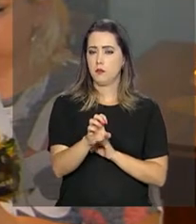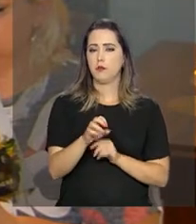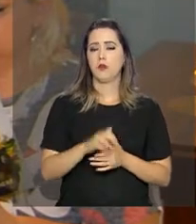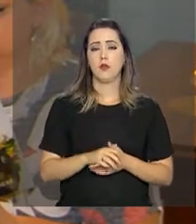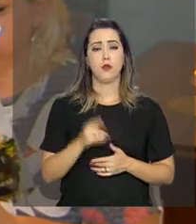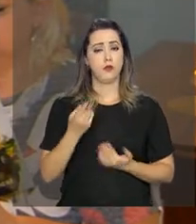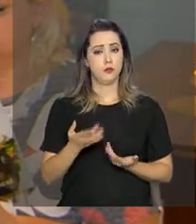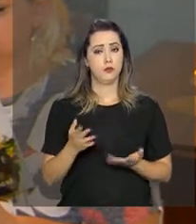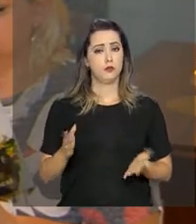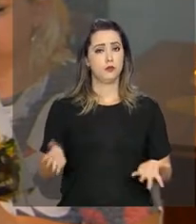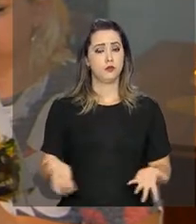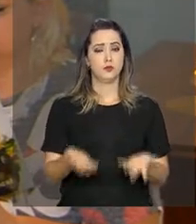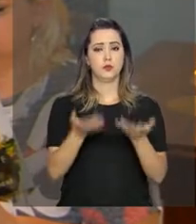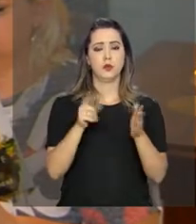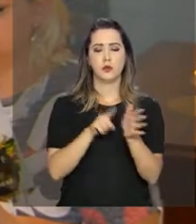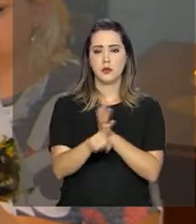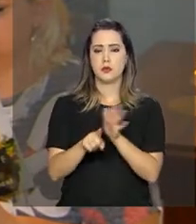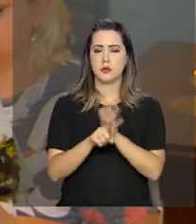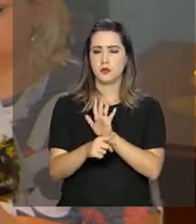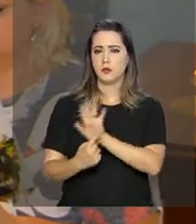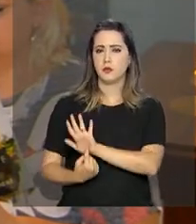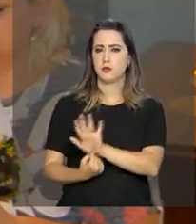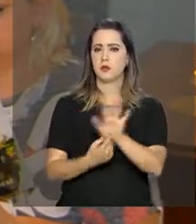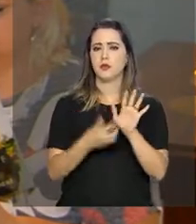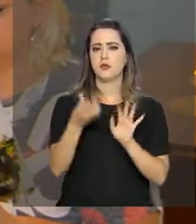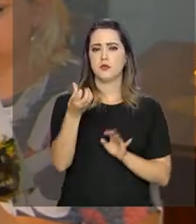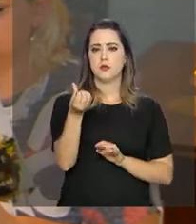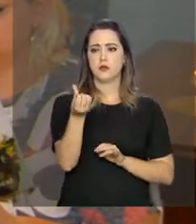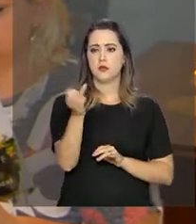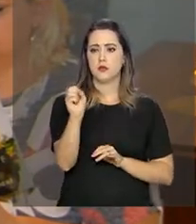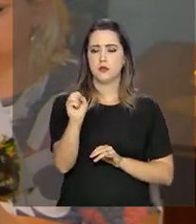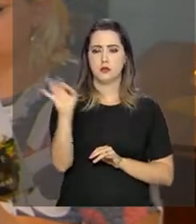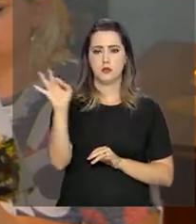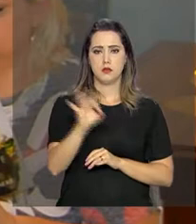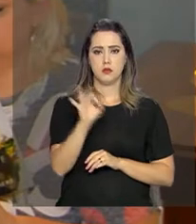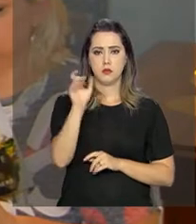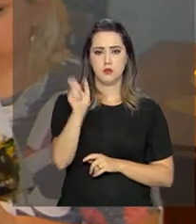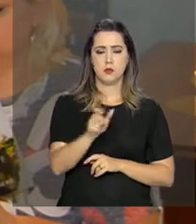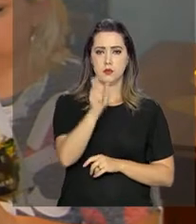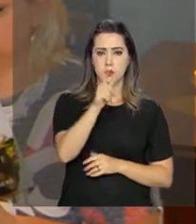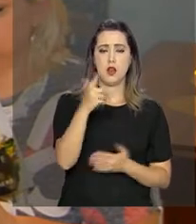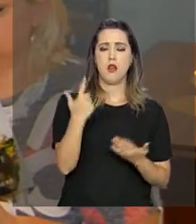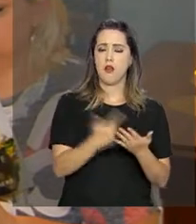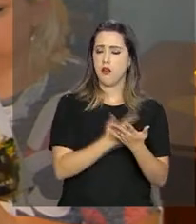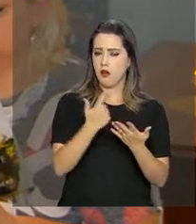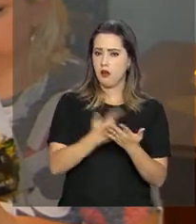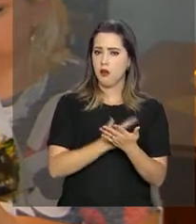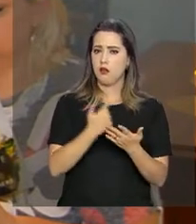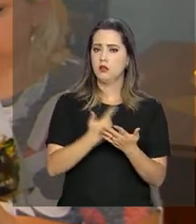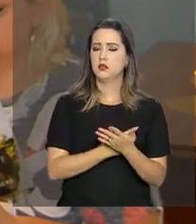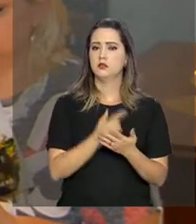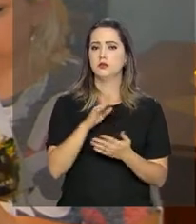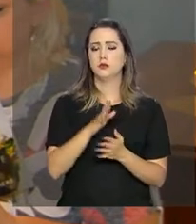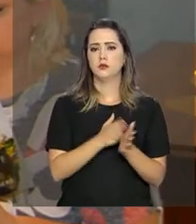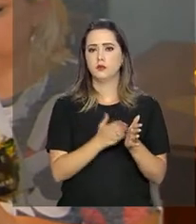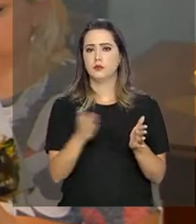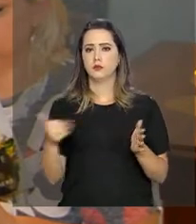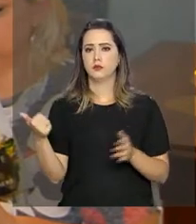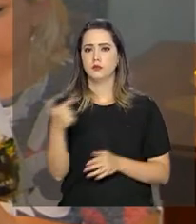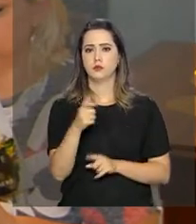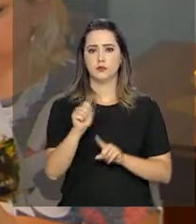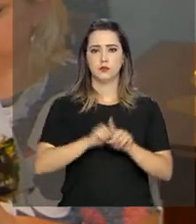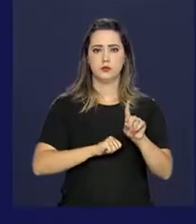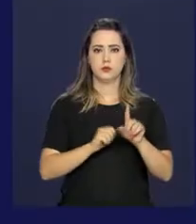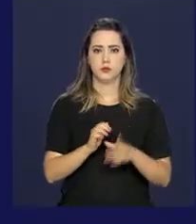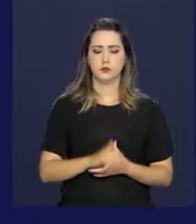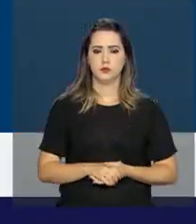cultura. Segundo o levantamento, 68% dos entrevistados leram alguma publicação no período de 12